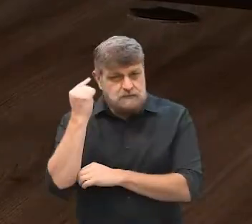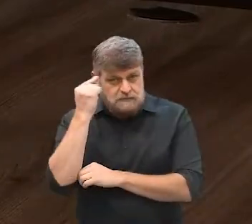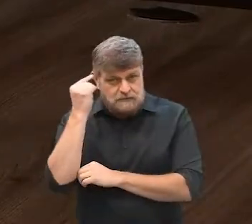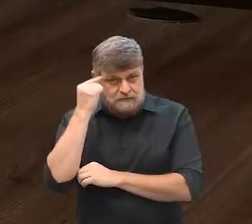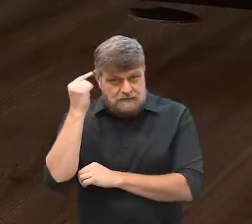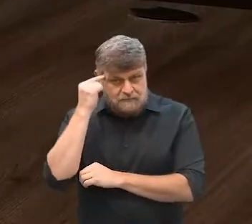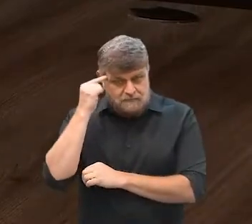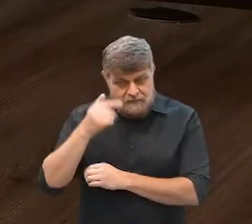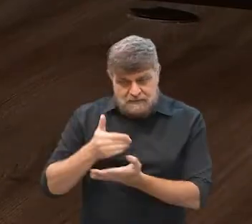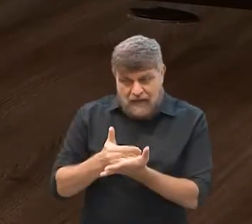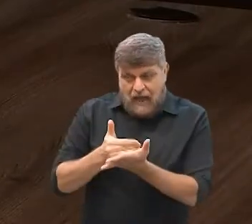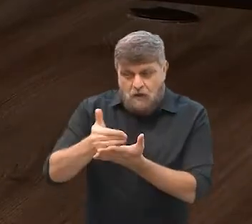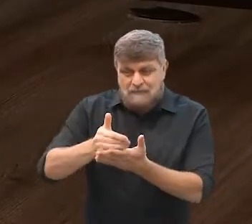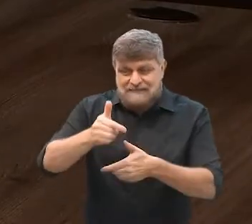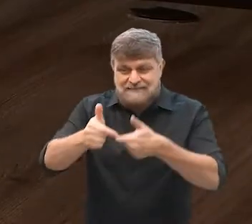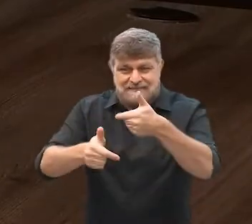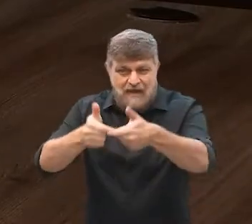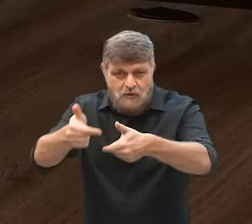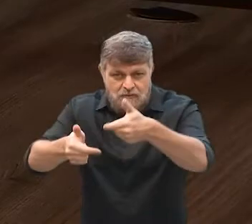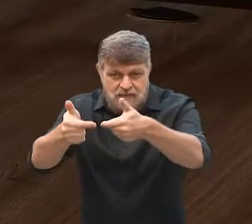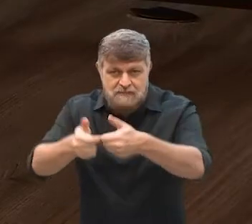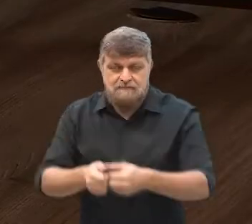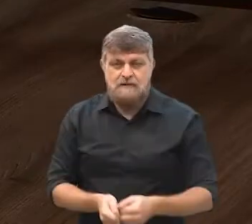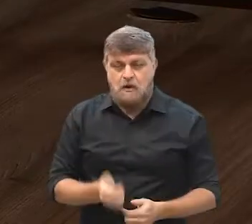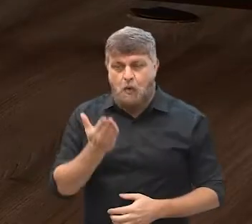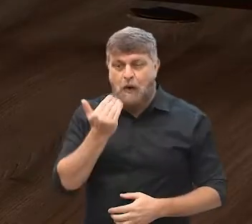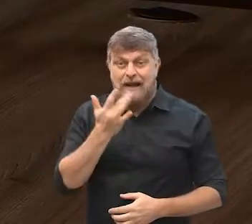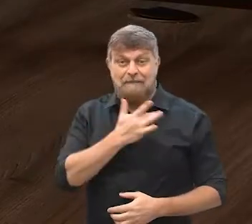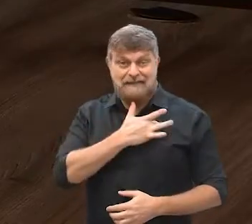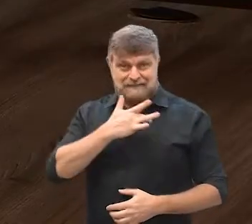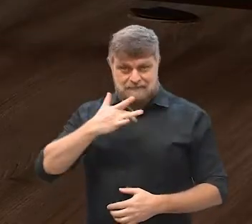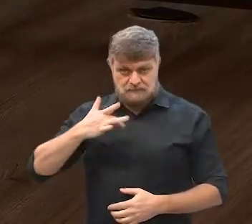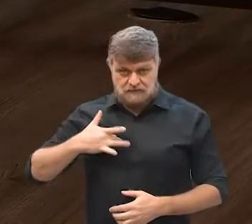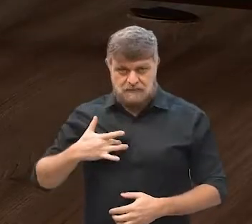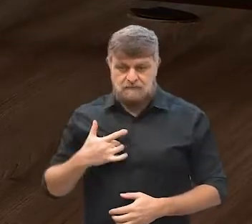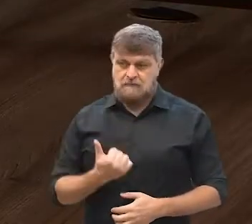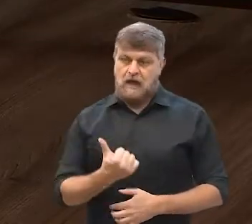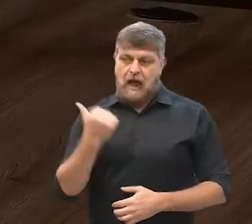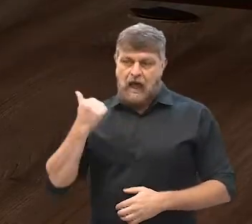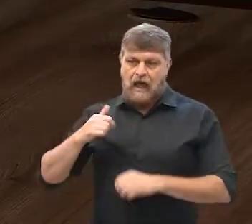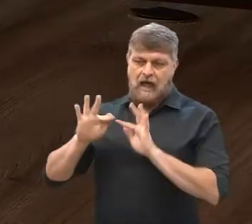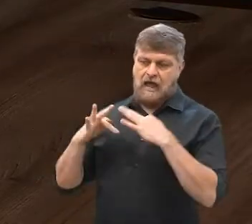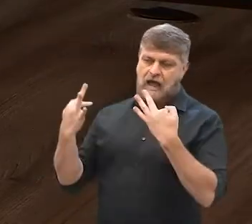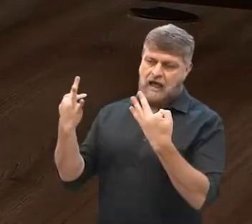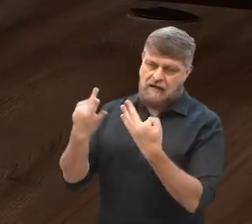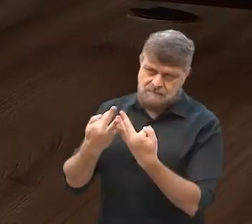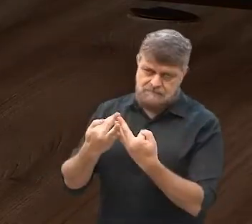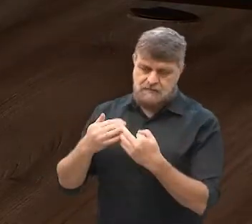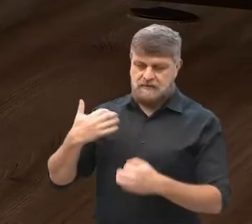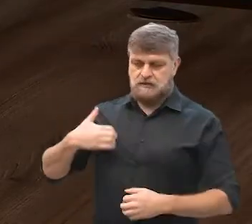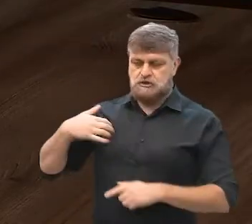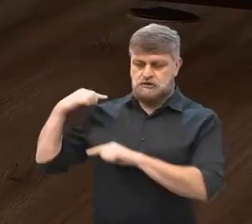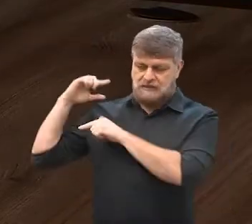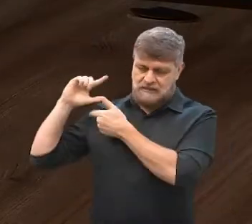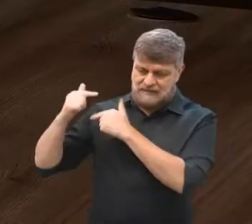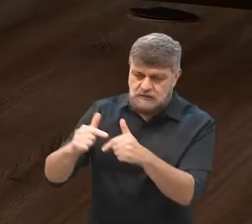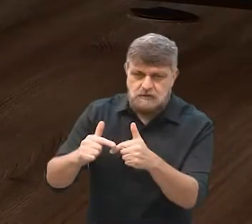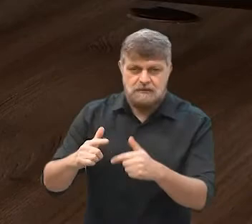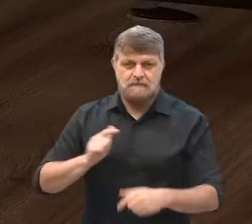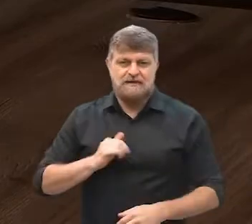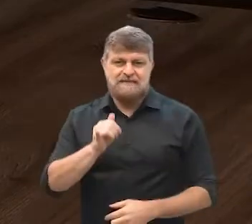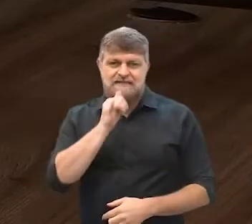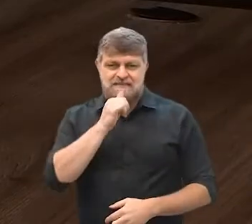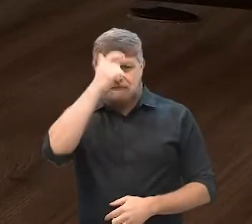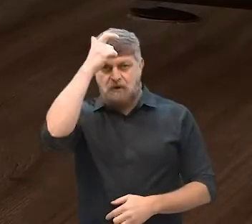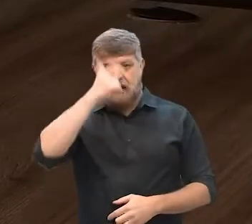em abrir esse negócio, claro que essa família argentina tinha uma tradição, mas quem está em casa, olha, eu vou fazer uma